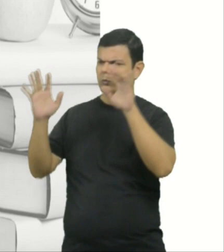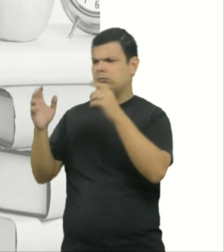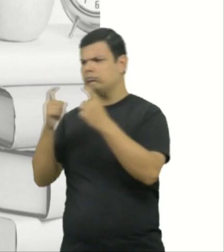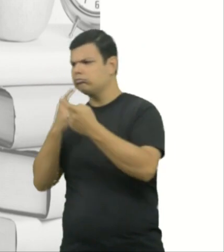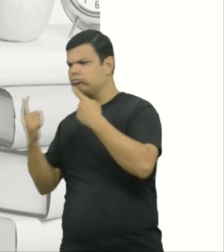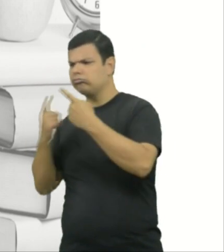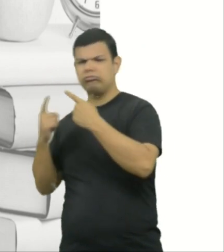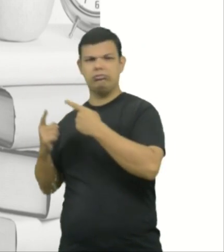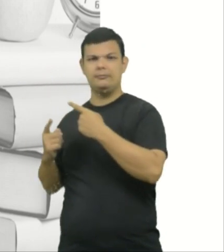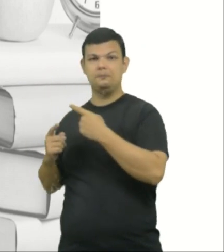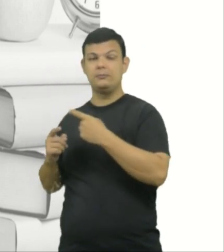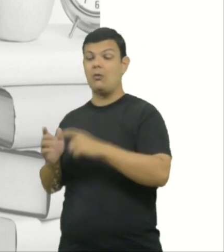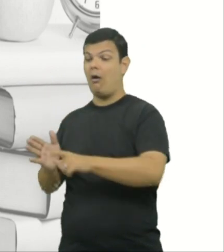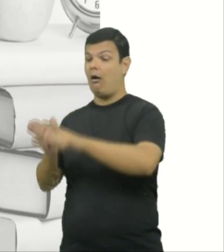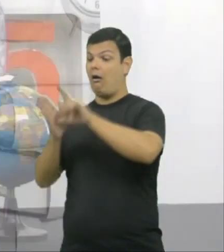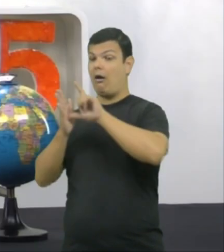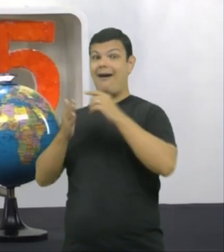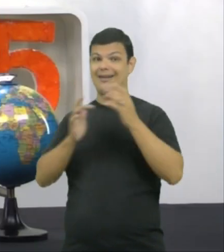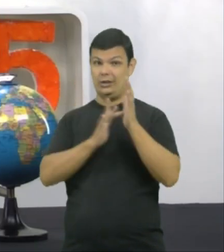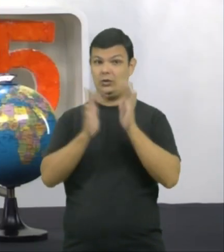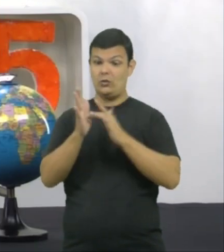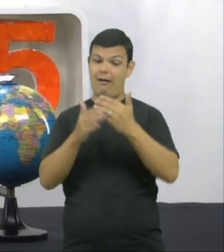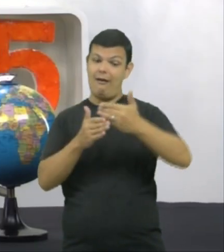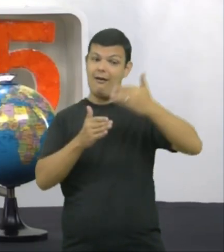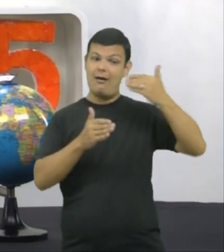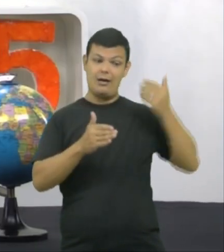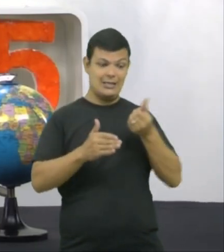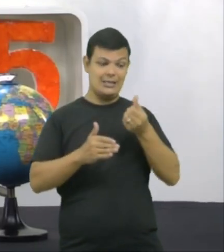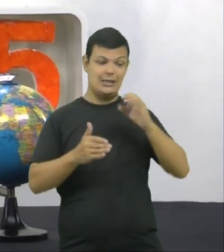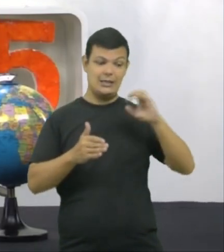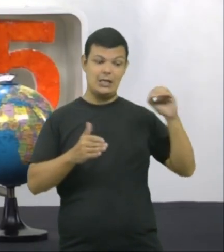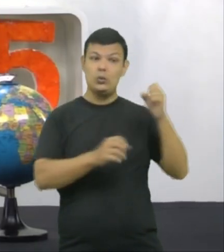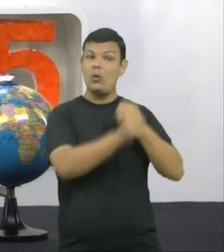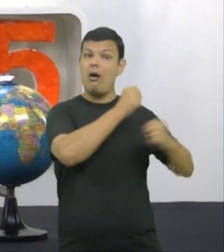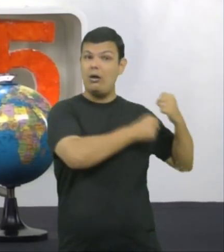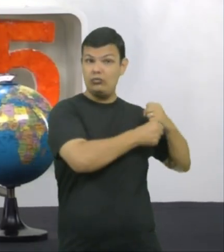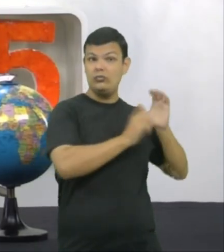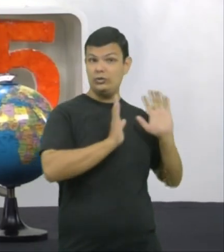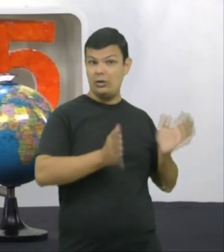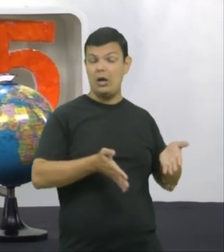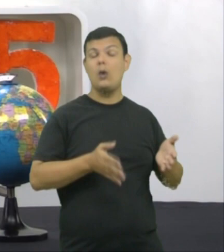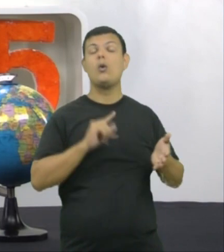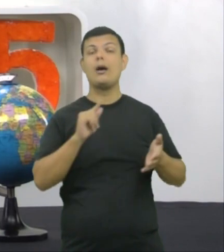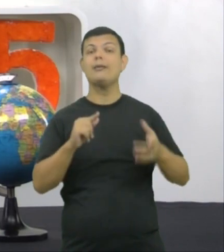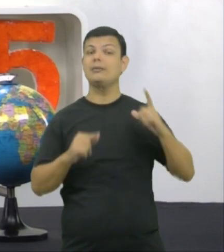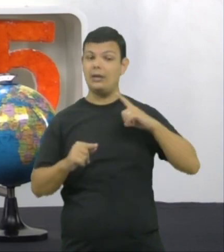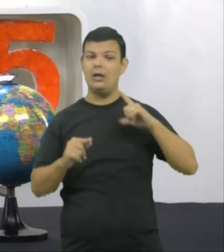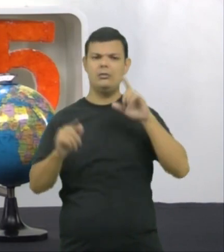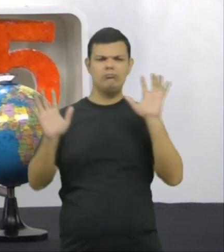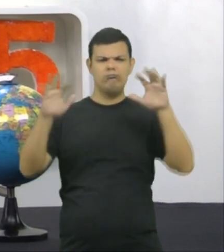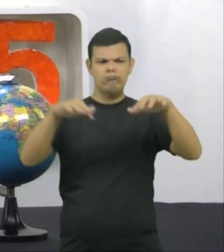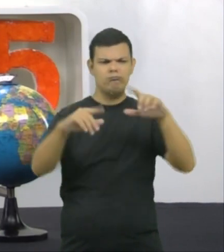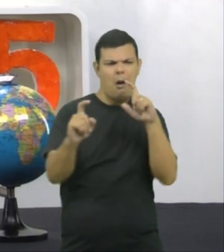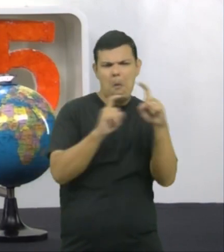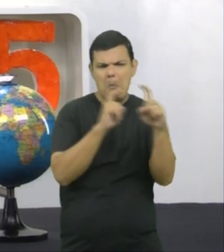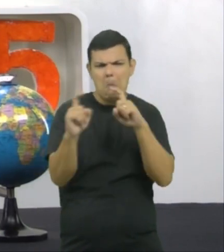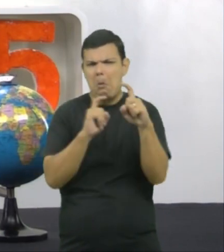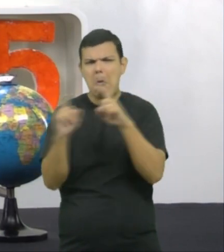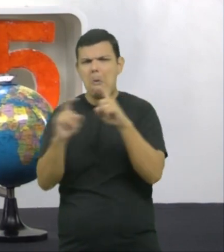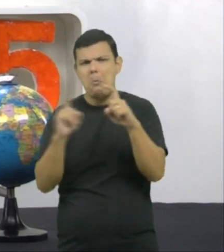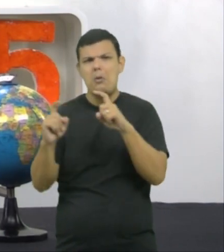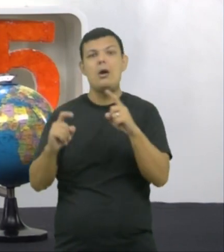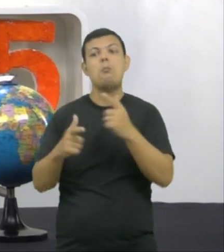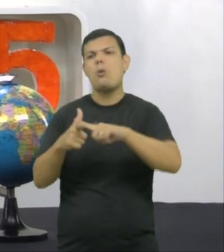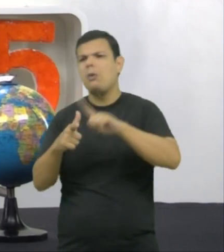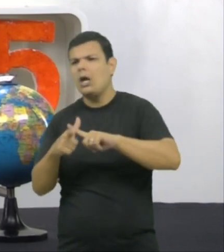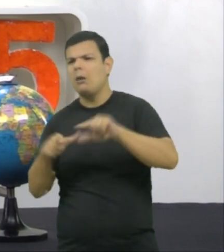olha só, antes de Cristo, 600 anos antes de Cristo, nós já tínhamos esse tipo de reunião que tratava, né, sobre os